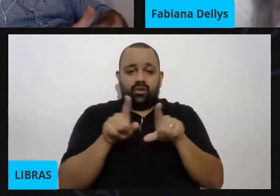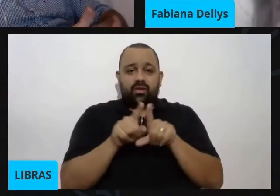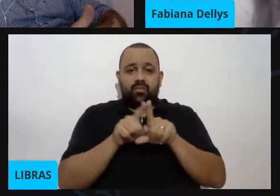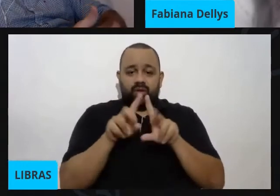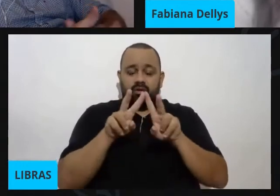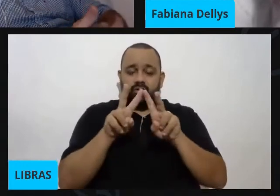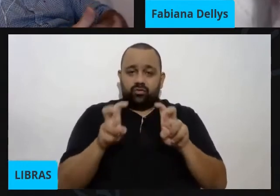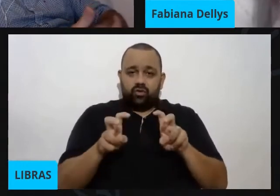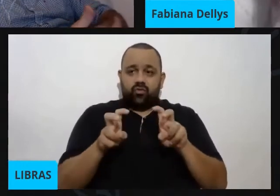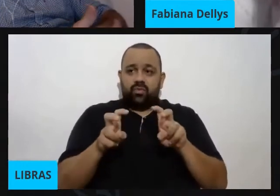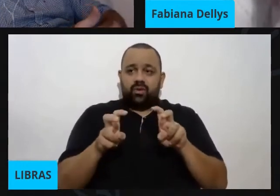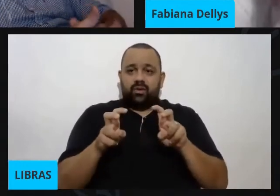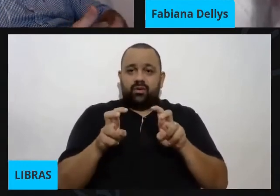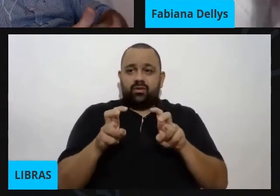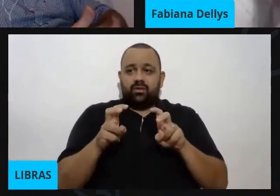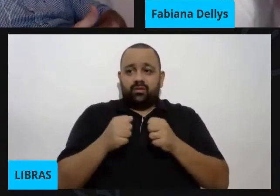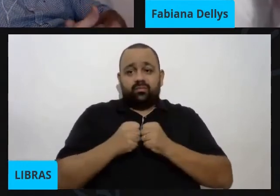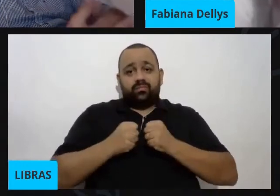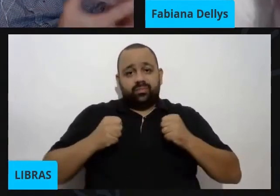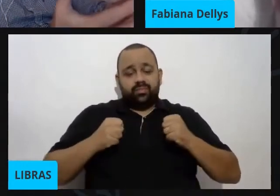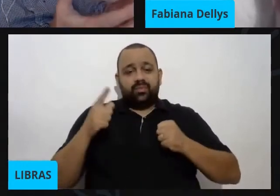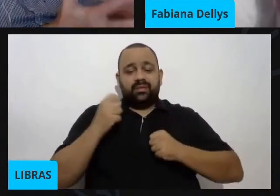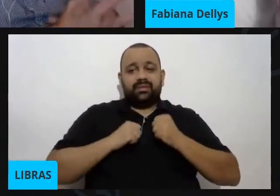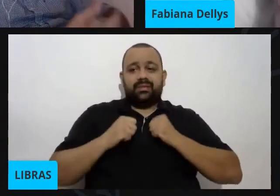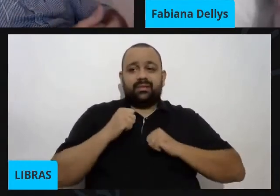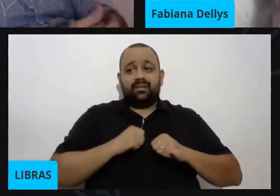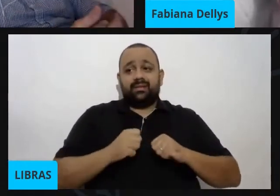o sobrepeso, então angustia ela.